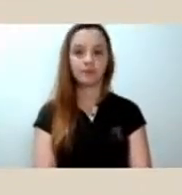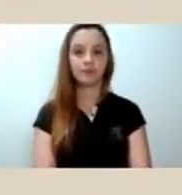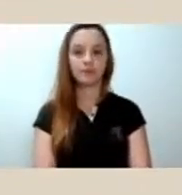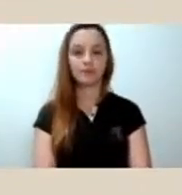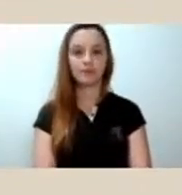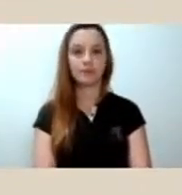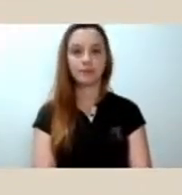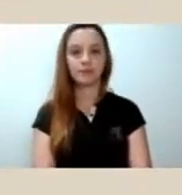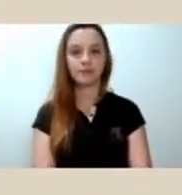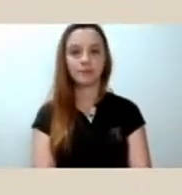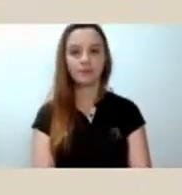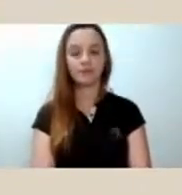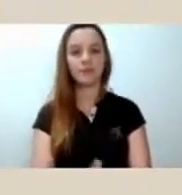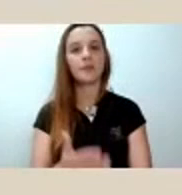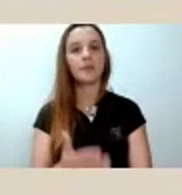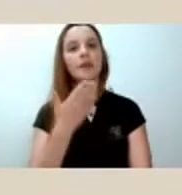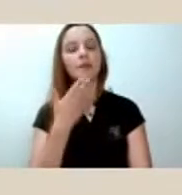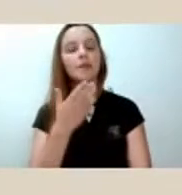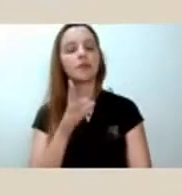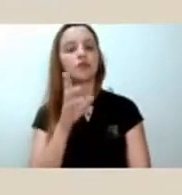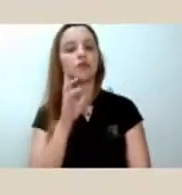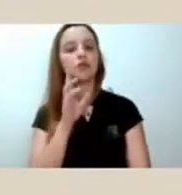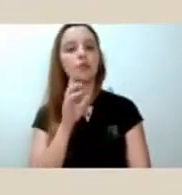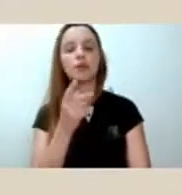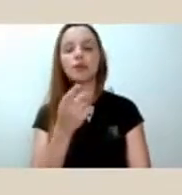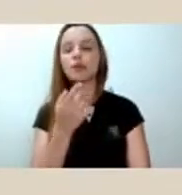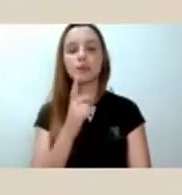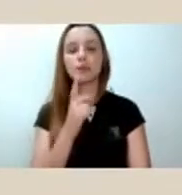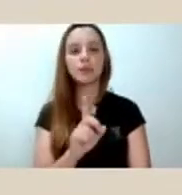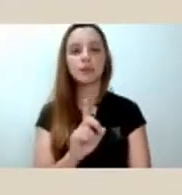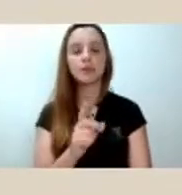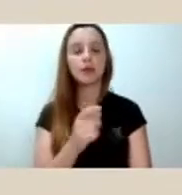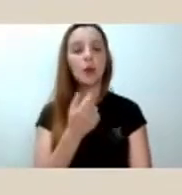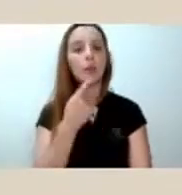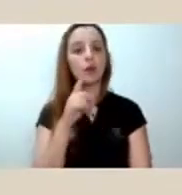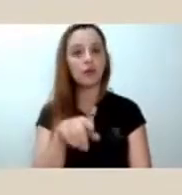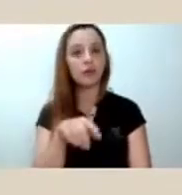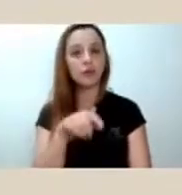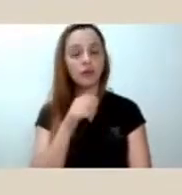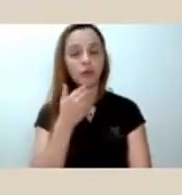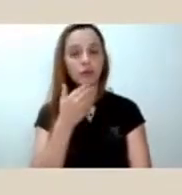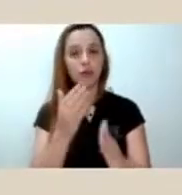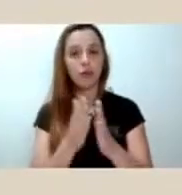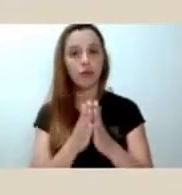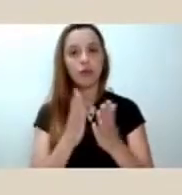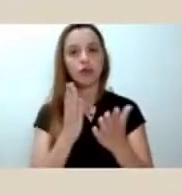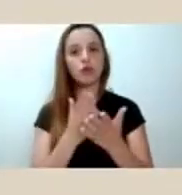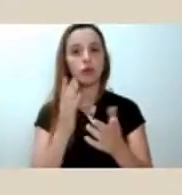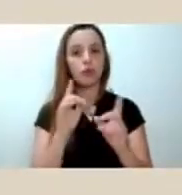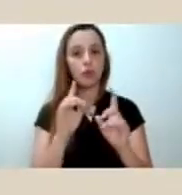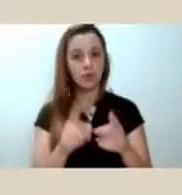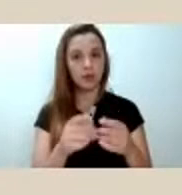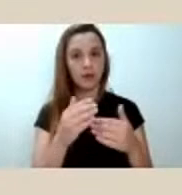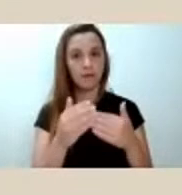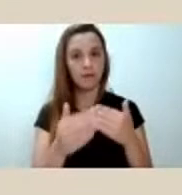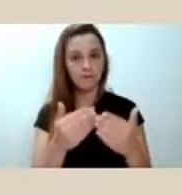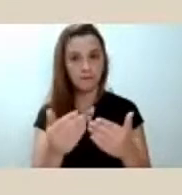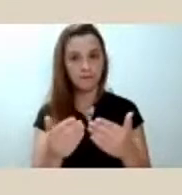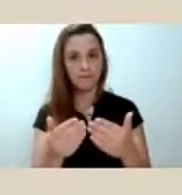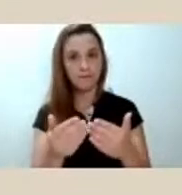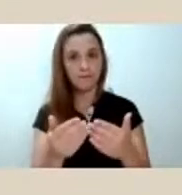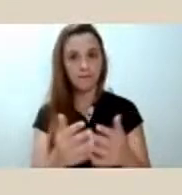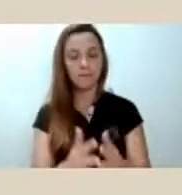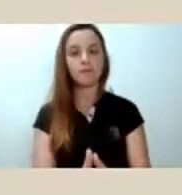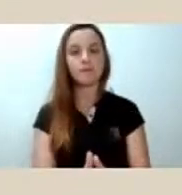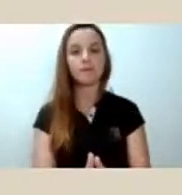understanding, Yolanda. Could you repeat, please? I'm not Bom, sure só para dar o pontapé de saída, a minha pergunta, a